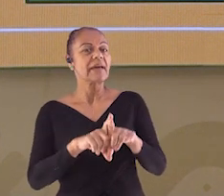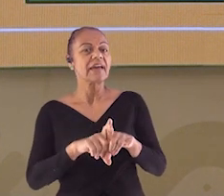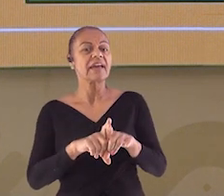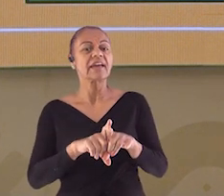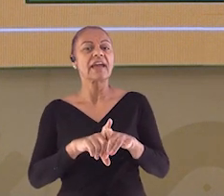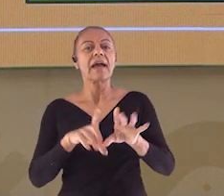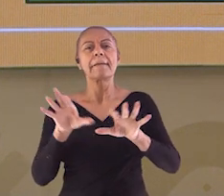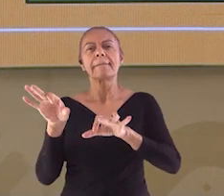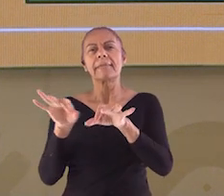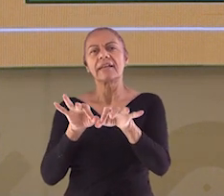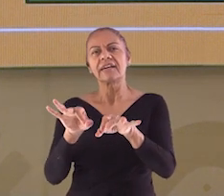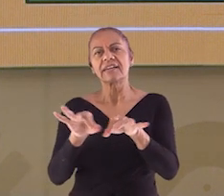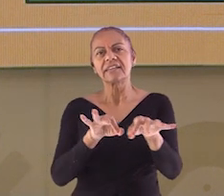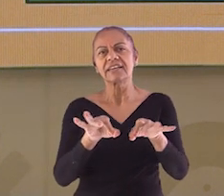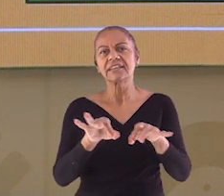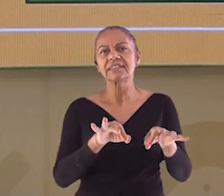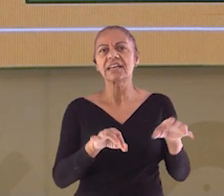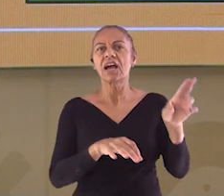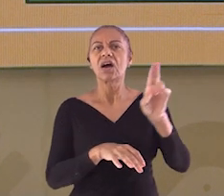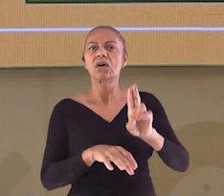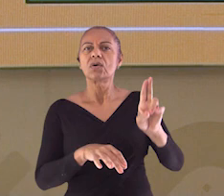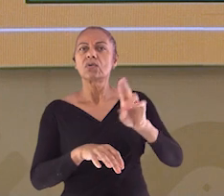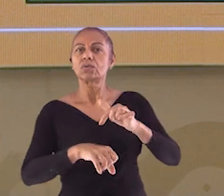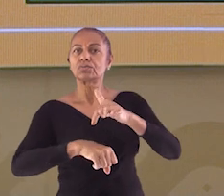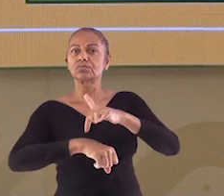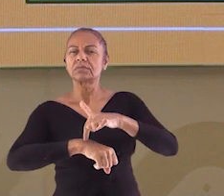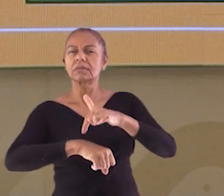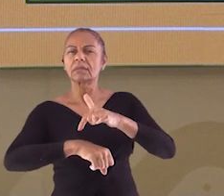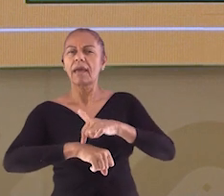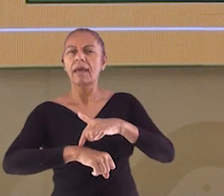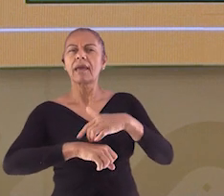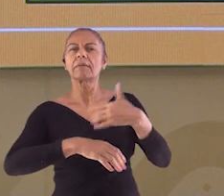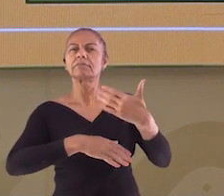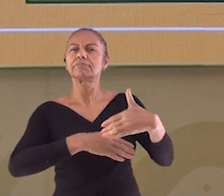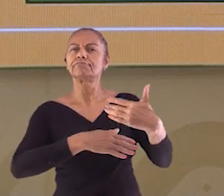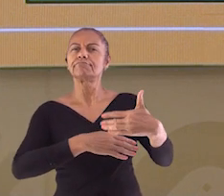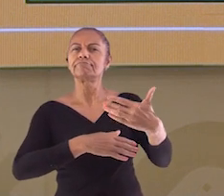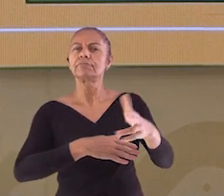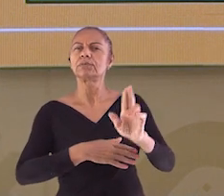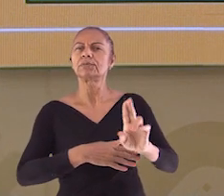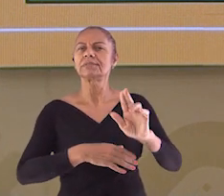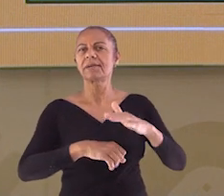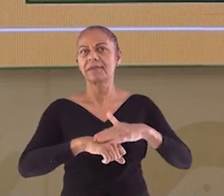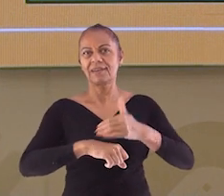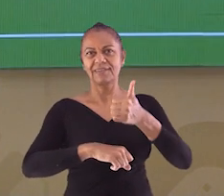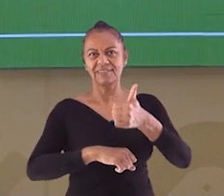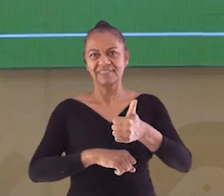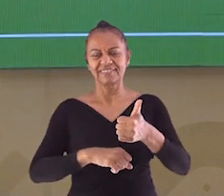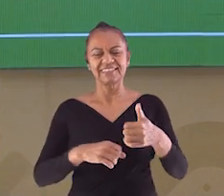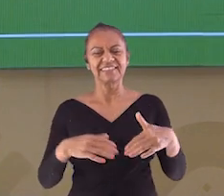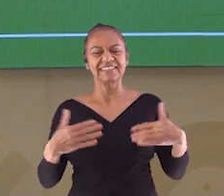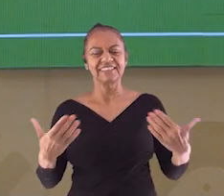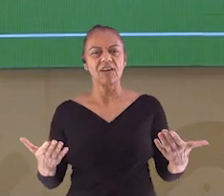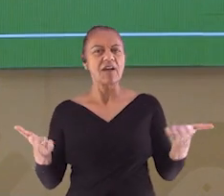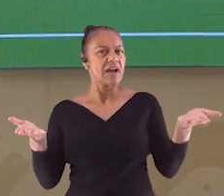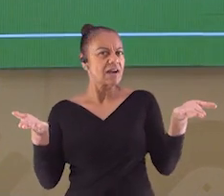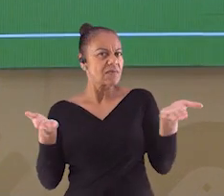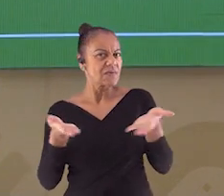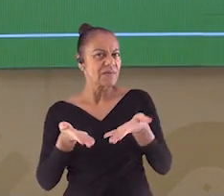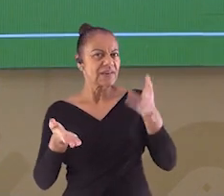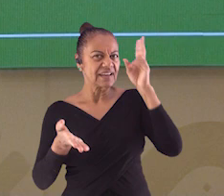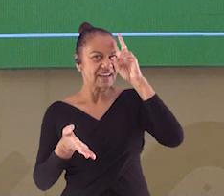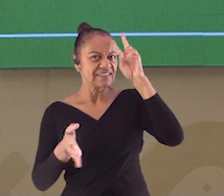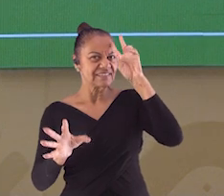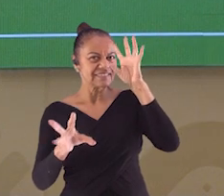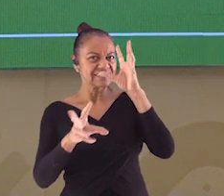planejar, porque aprendemos assim a utilizar melhor o tempo. Aprendemos muita coisa nesta aula, e que tal